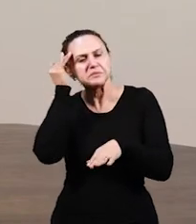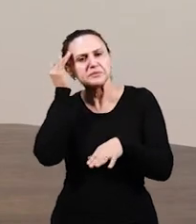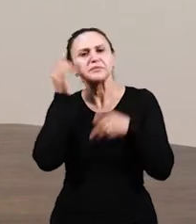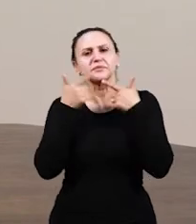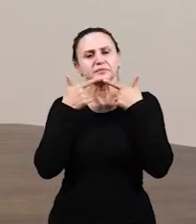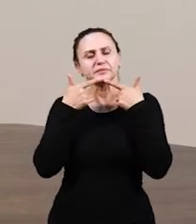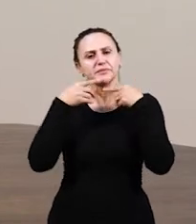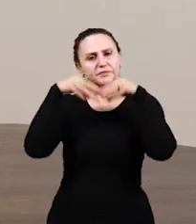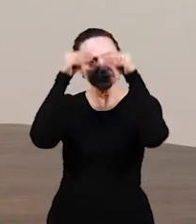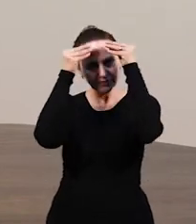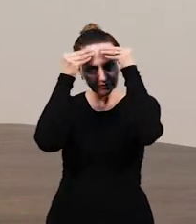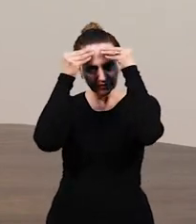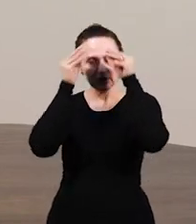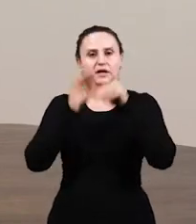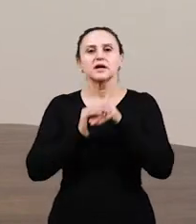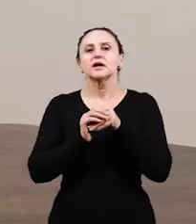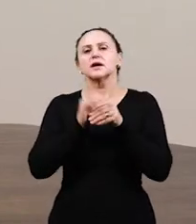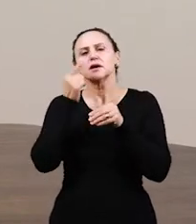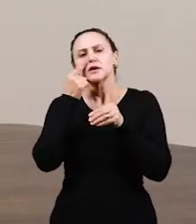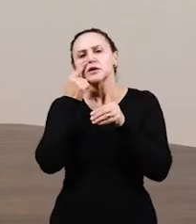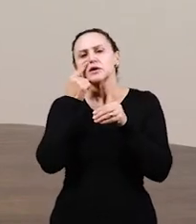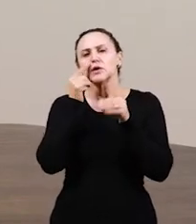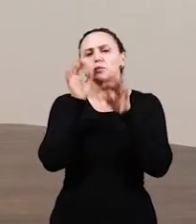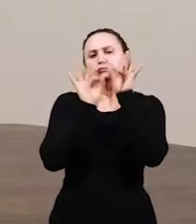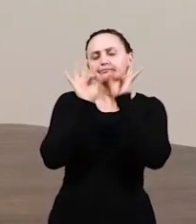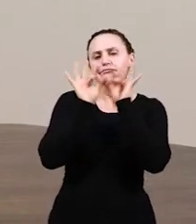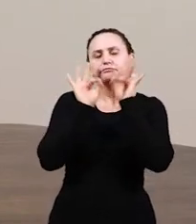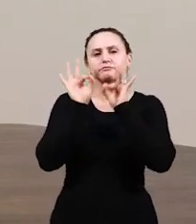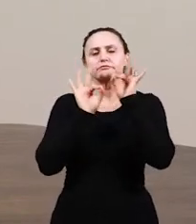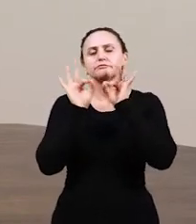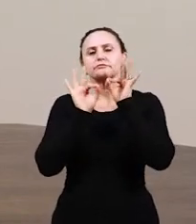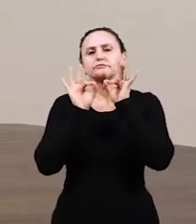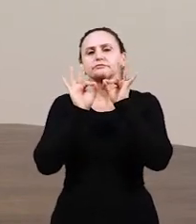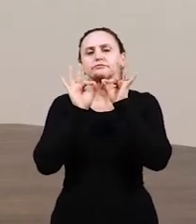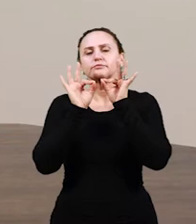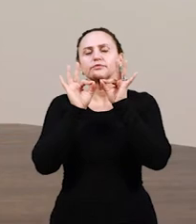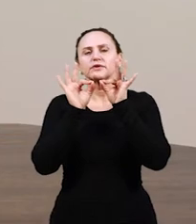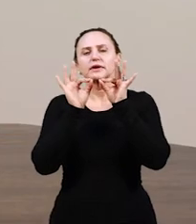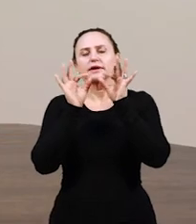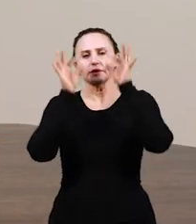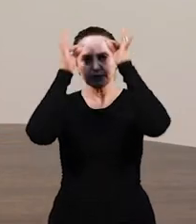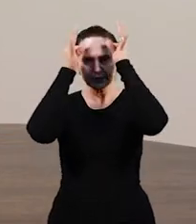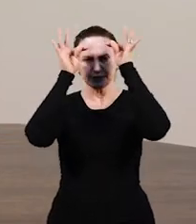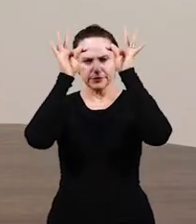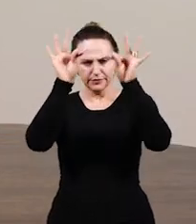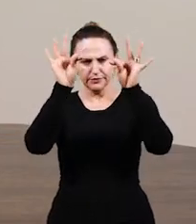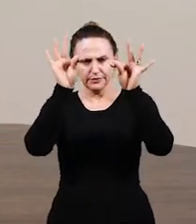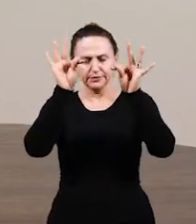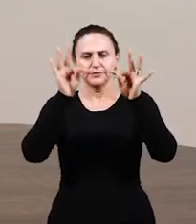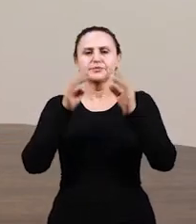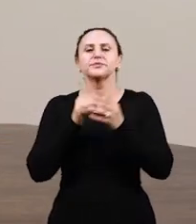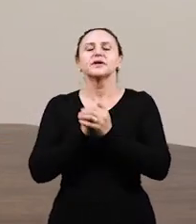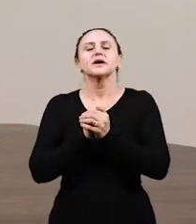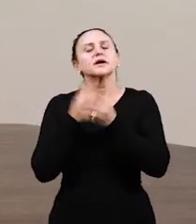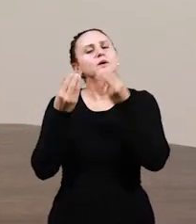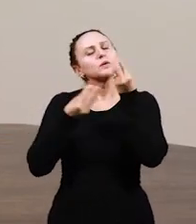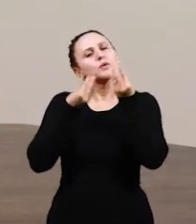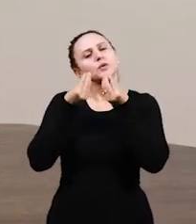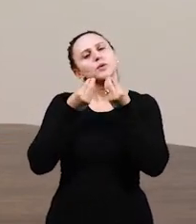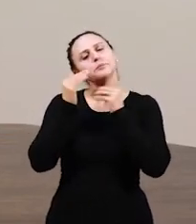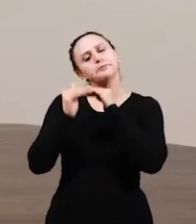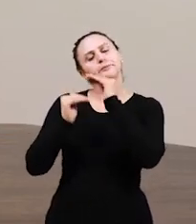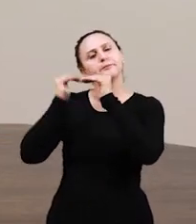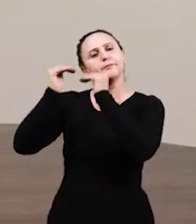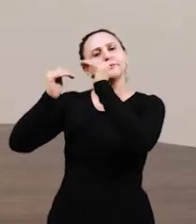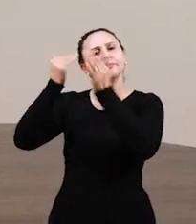esses objetivos e a gente inicia esse percurso teórico justamente pensando como são desenvolvidos os